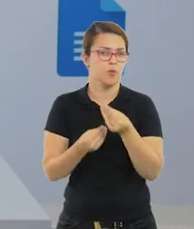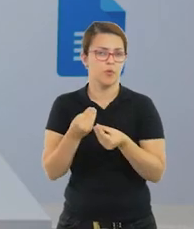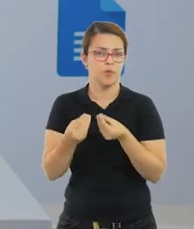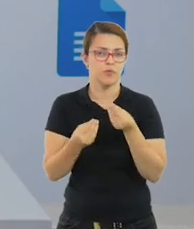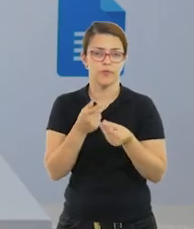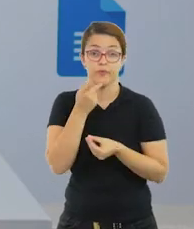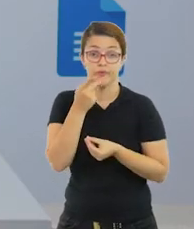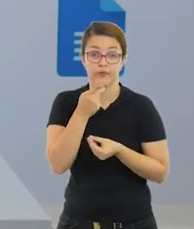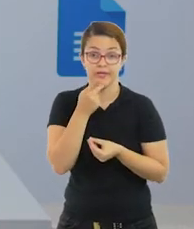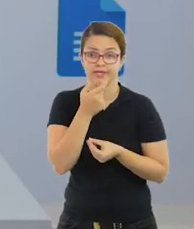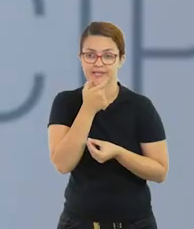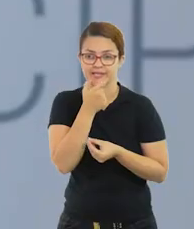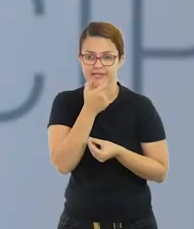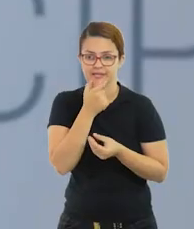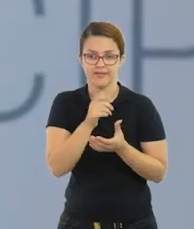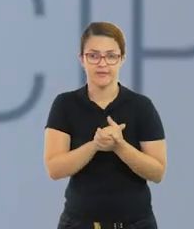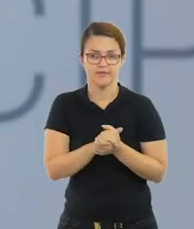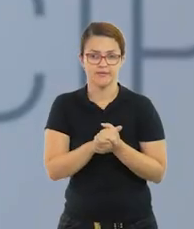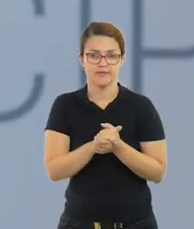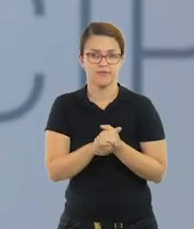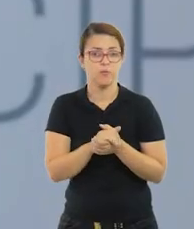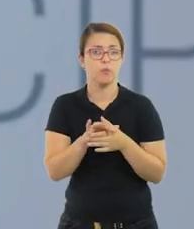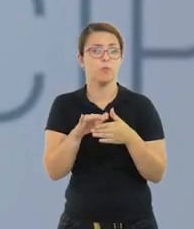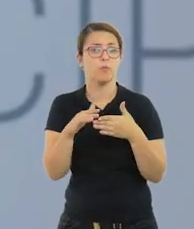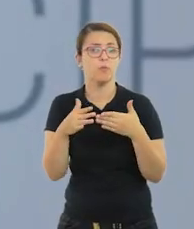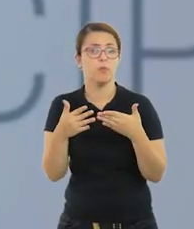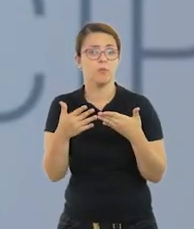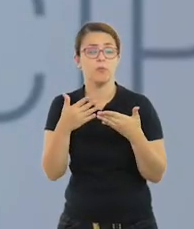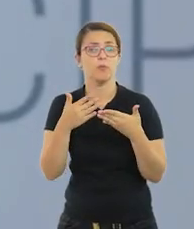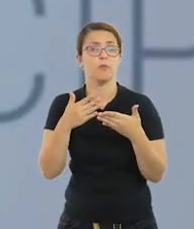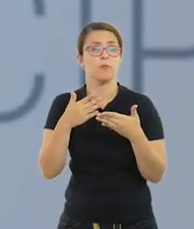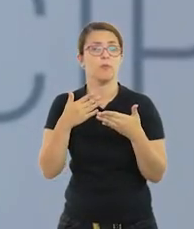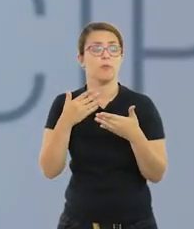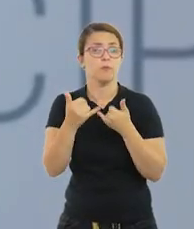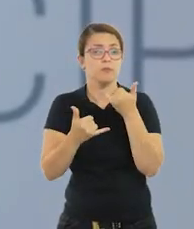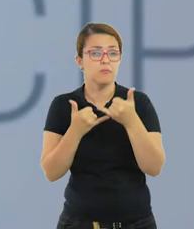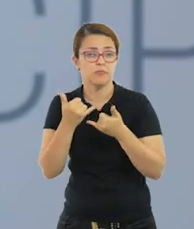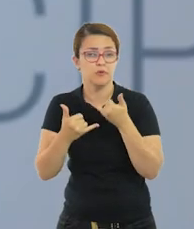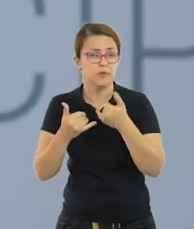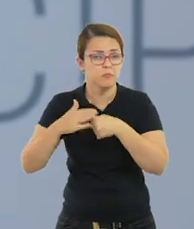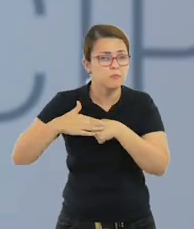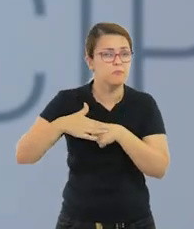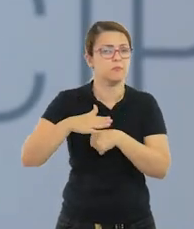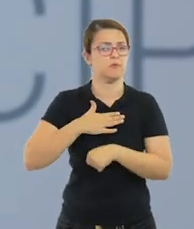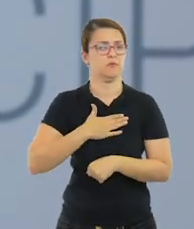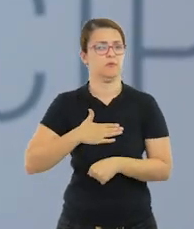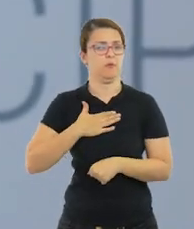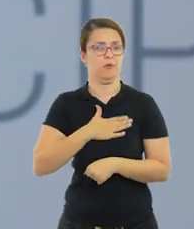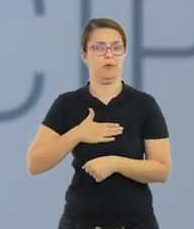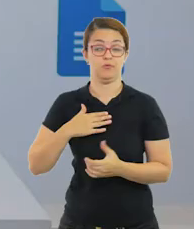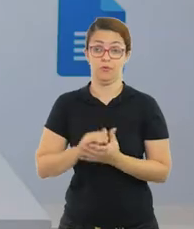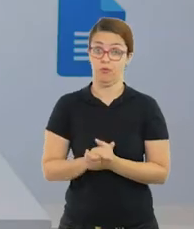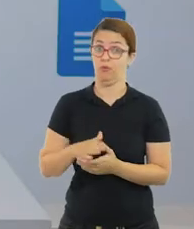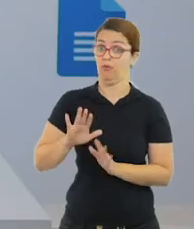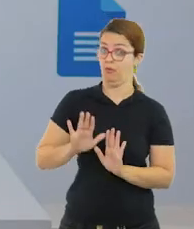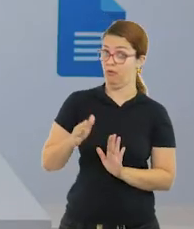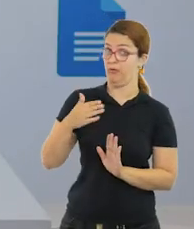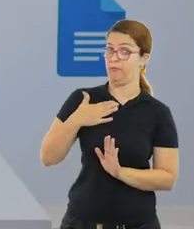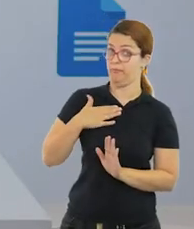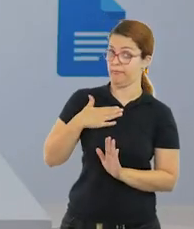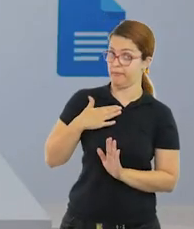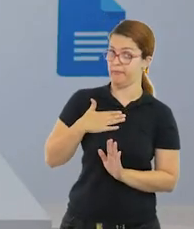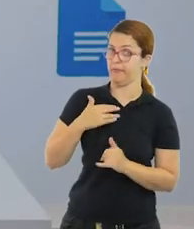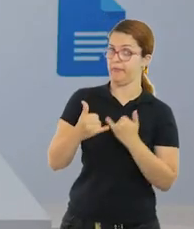pronúncia da seguinte pergunta. What's your favorite toy? Que significa, qual é o seu brinquedo favorito? Bom, meu